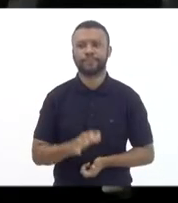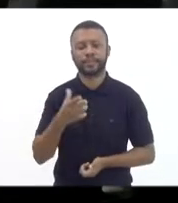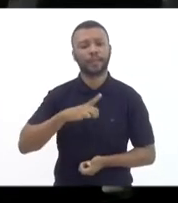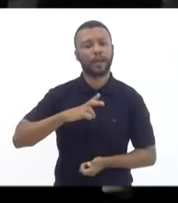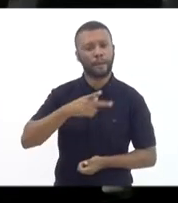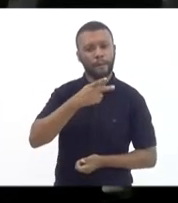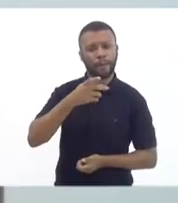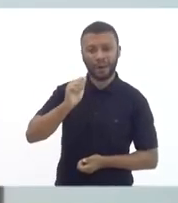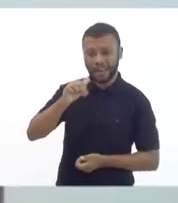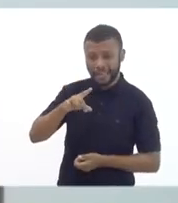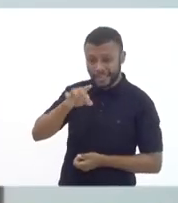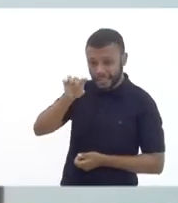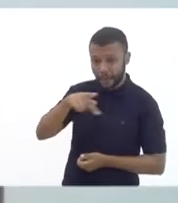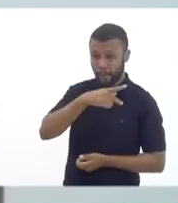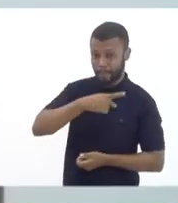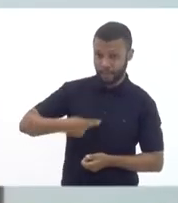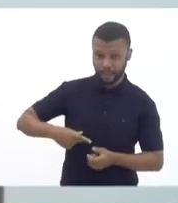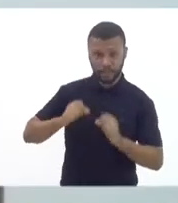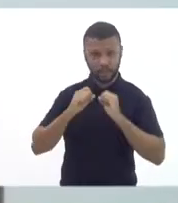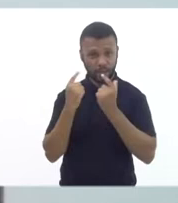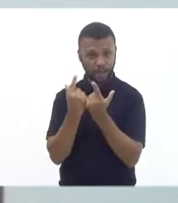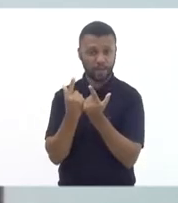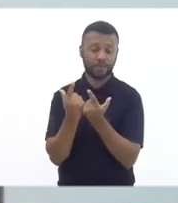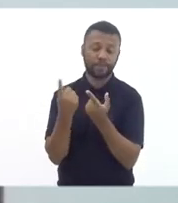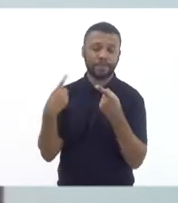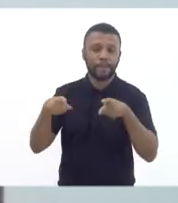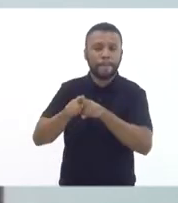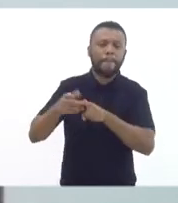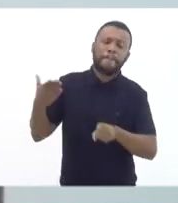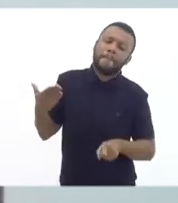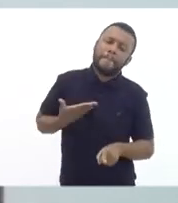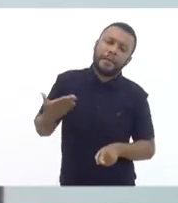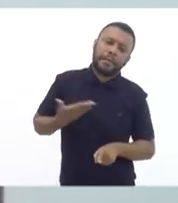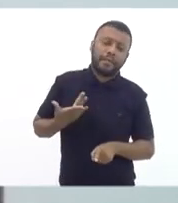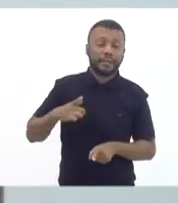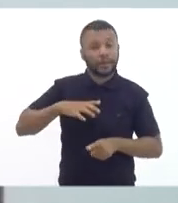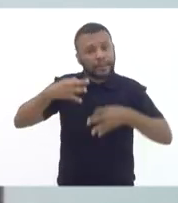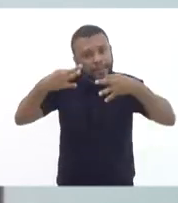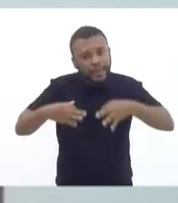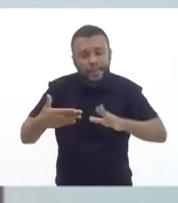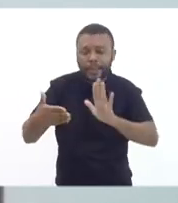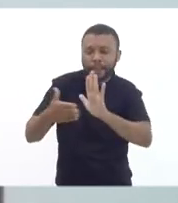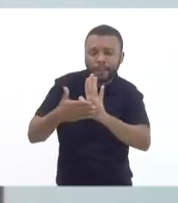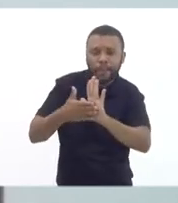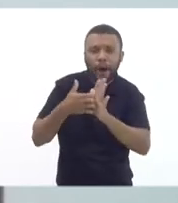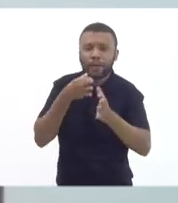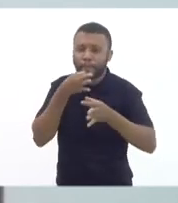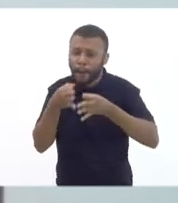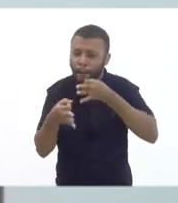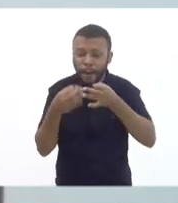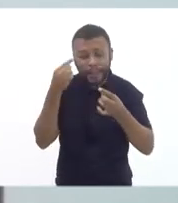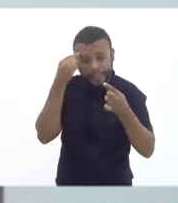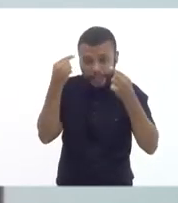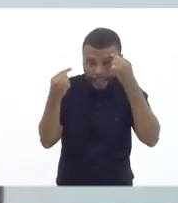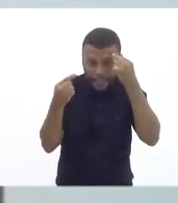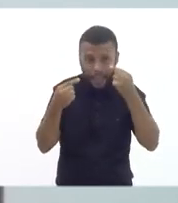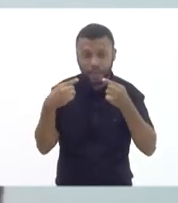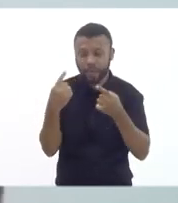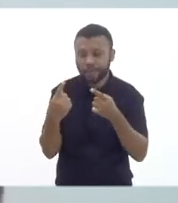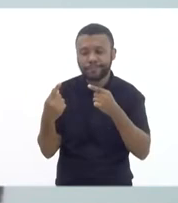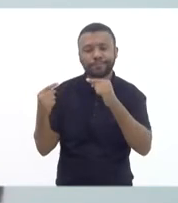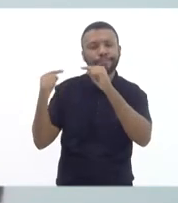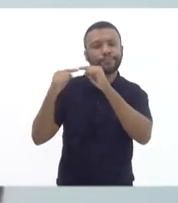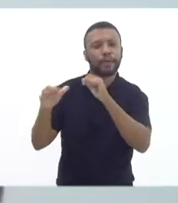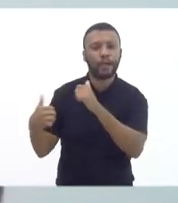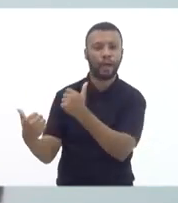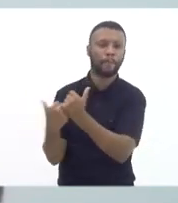grande parceiro, e eu tenho certeza que todas essas proposições e ideias que nós temos em conjunto, ele está sempre ao nosso